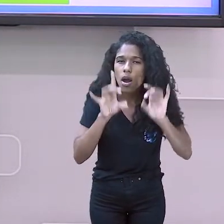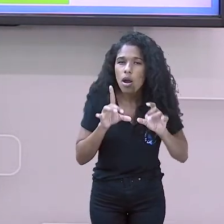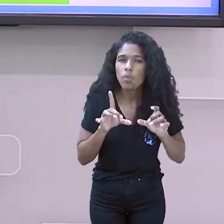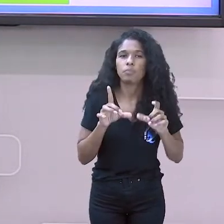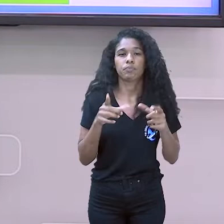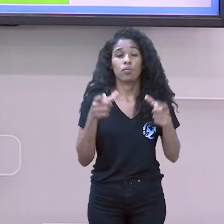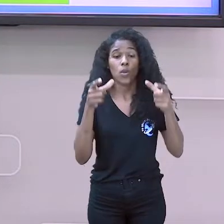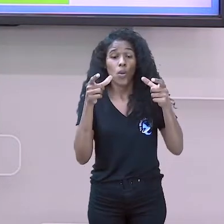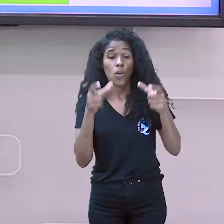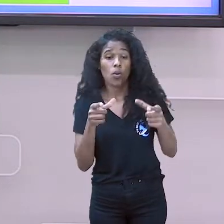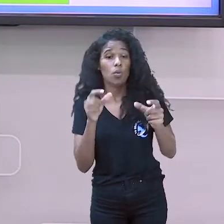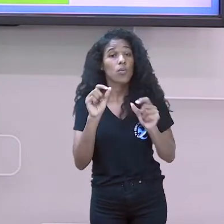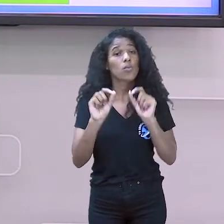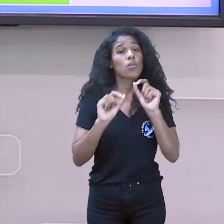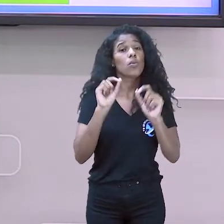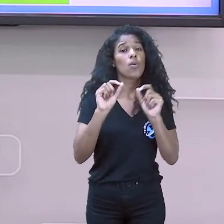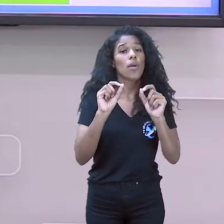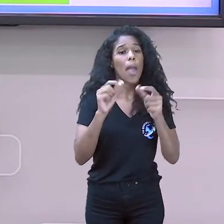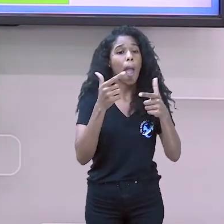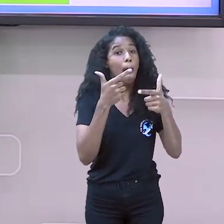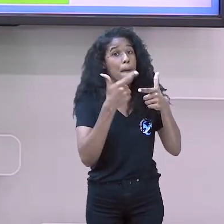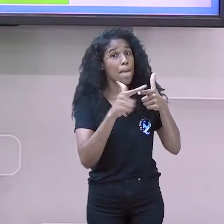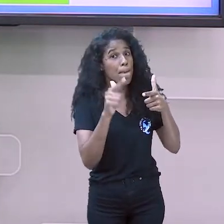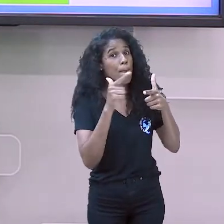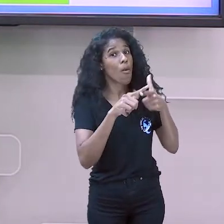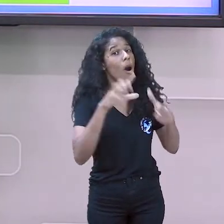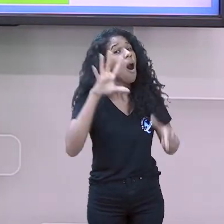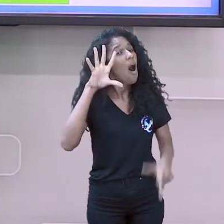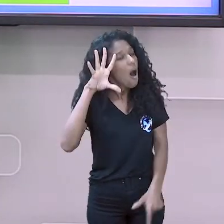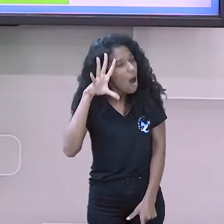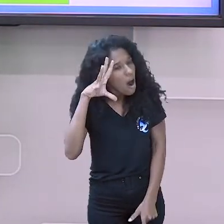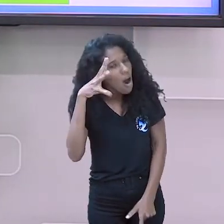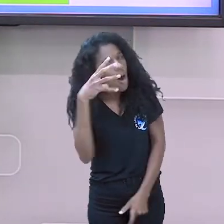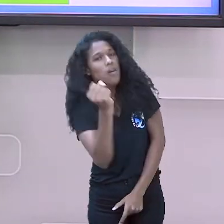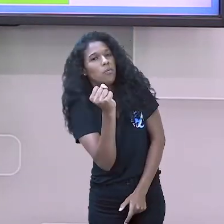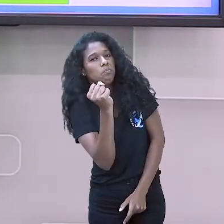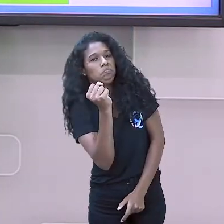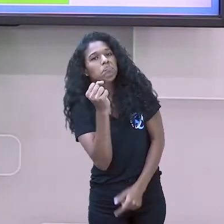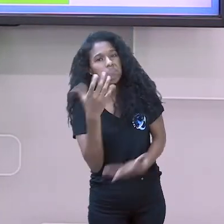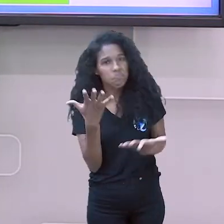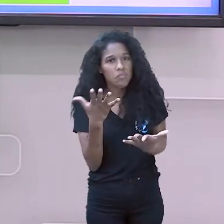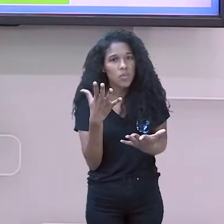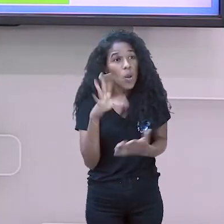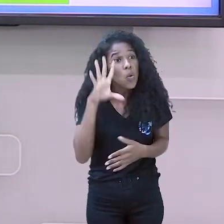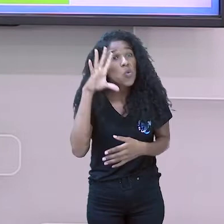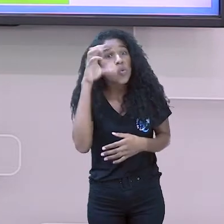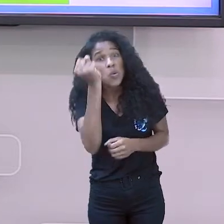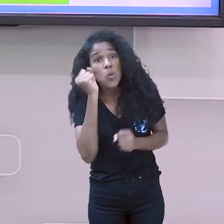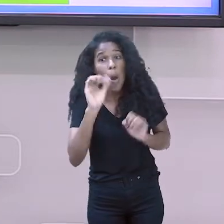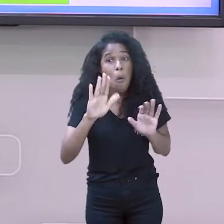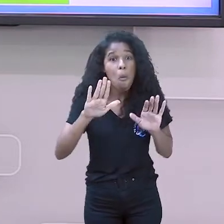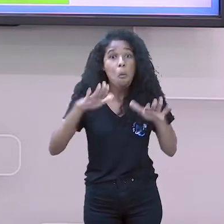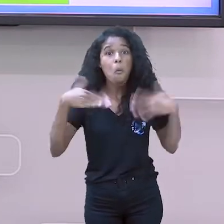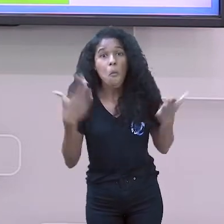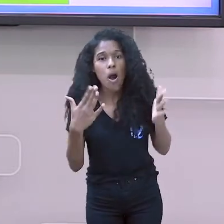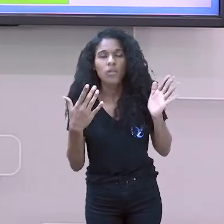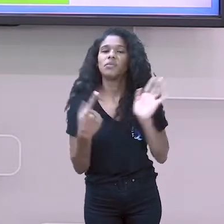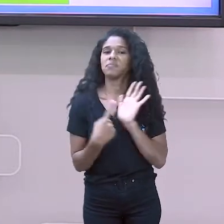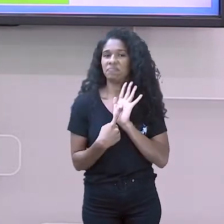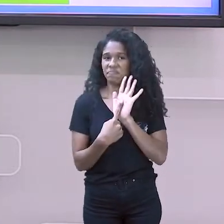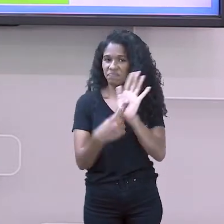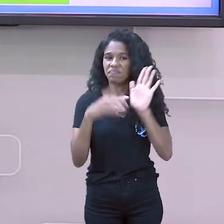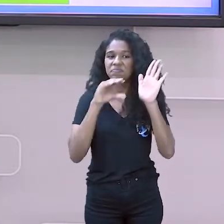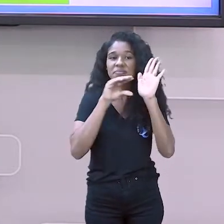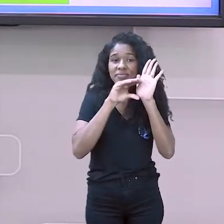se definir de vez o rumo que essa narrativa vai tomar. Isso mesmo, vai começar a desenrolar tudo até a gente